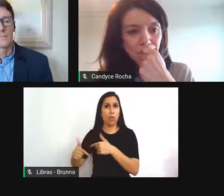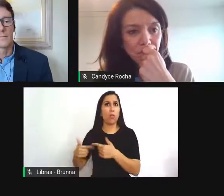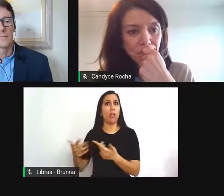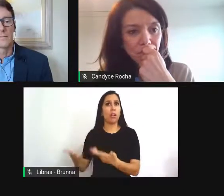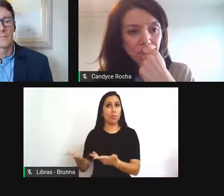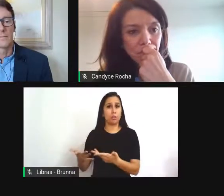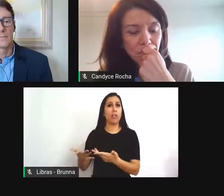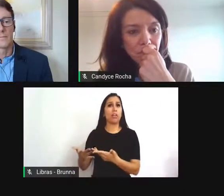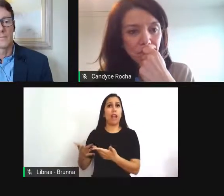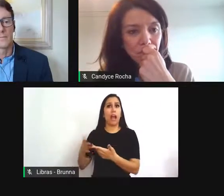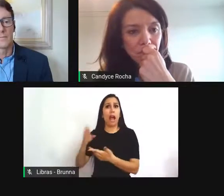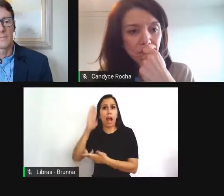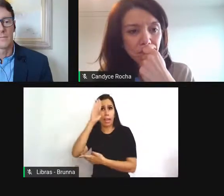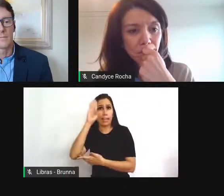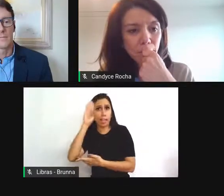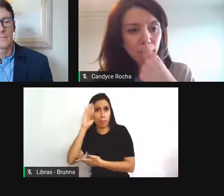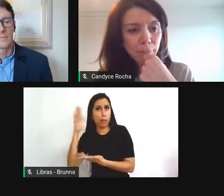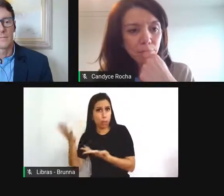trabalhos acadêmicos e